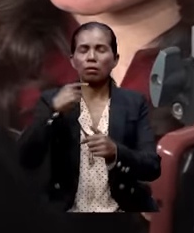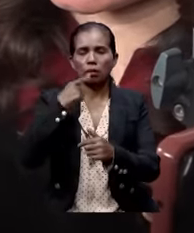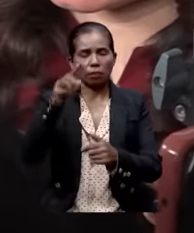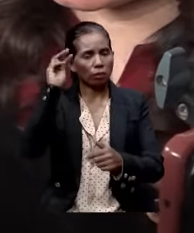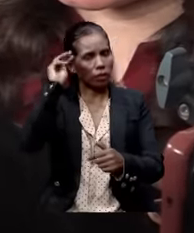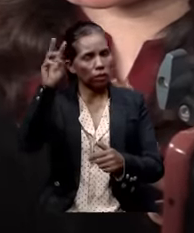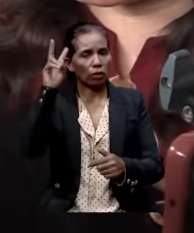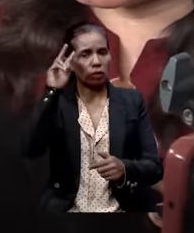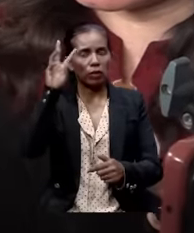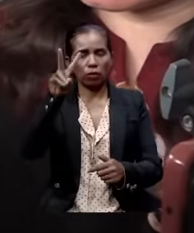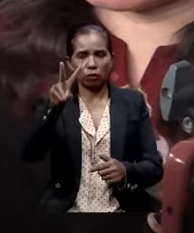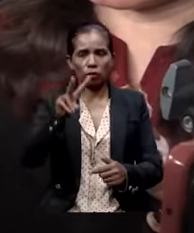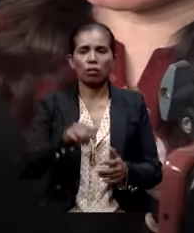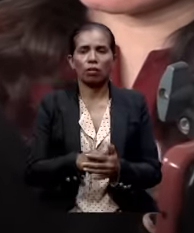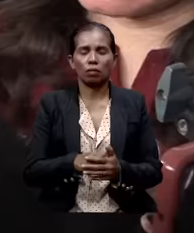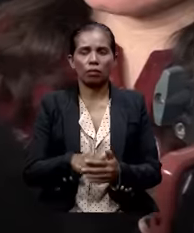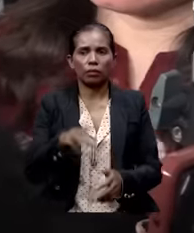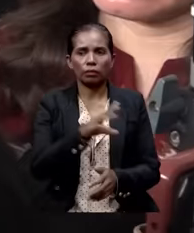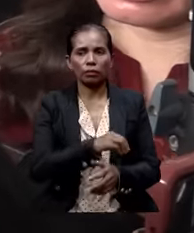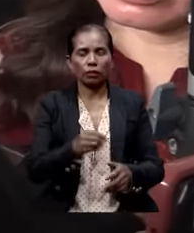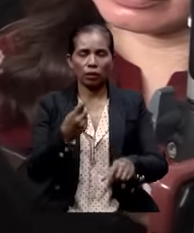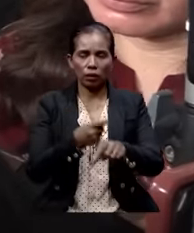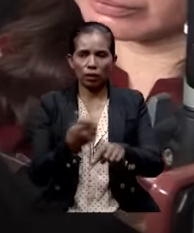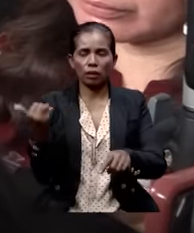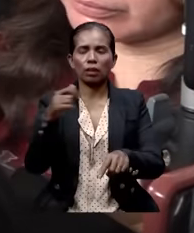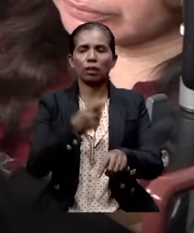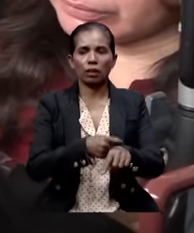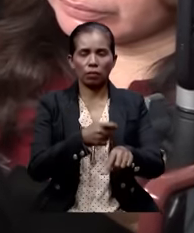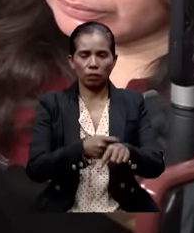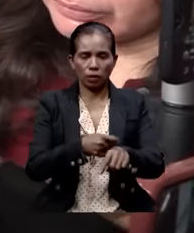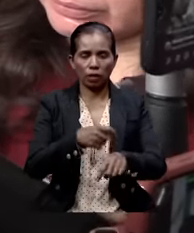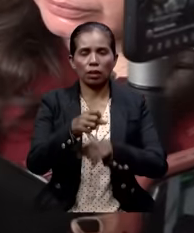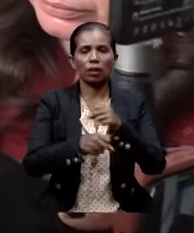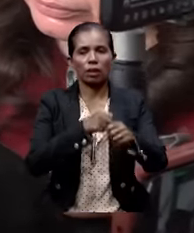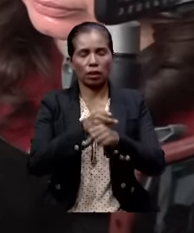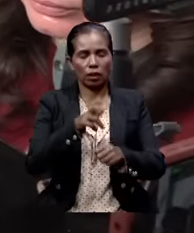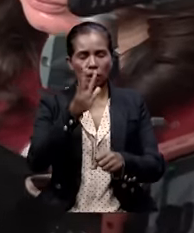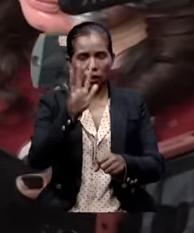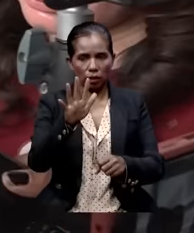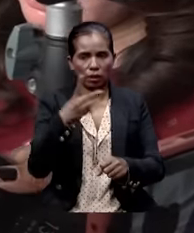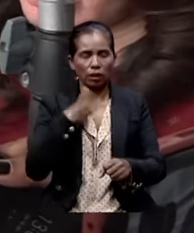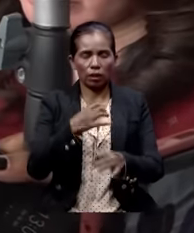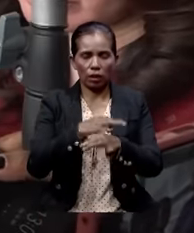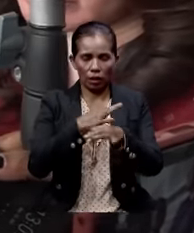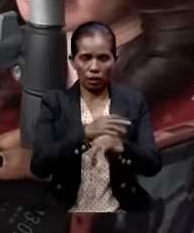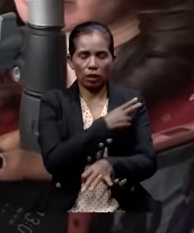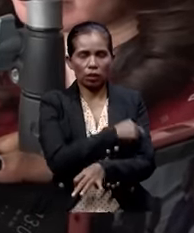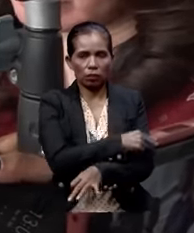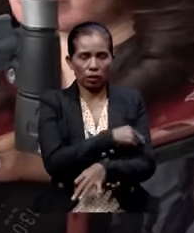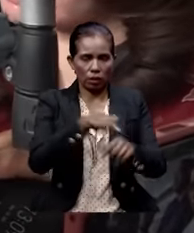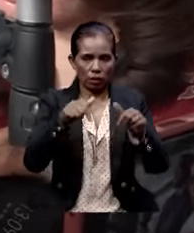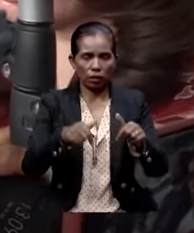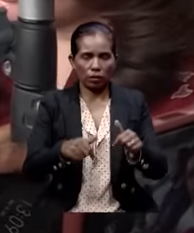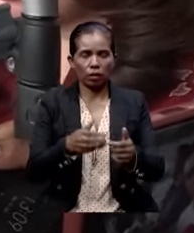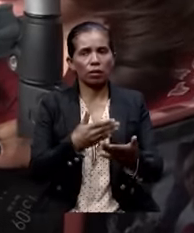rua, para ho sirenia, sirenia tempo ne be, si la auto tine lim, sirenia tempo ne dun, ita teng hadia dun hospital. Buat